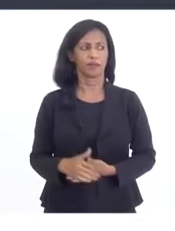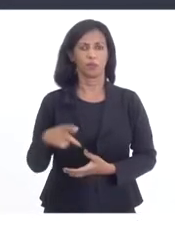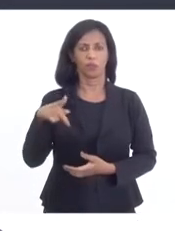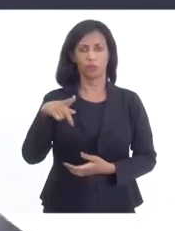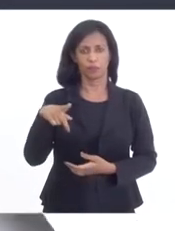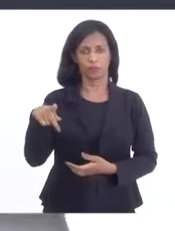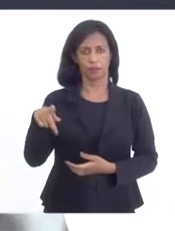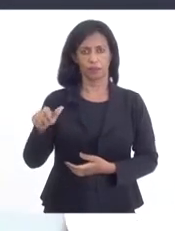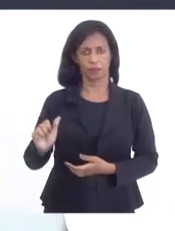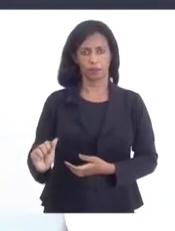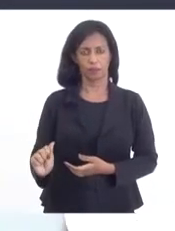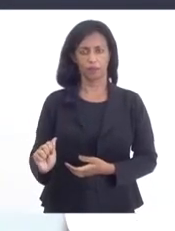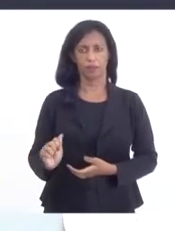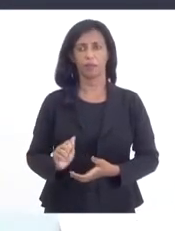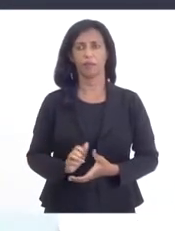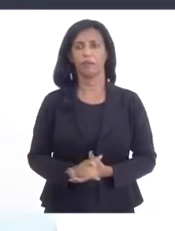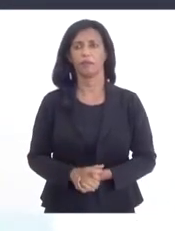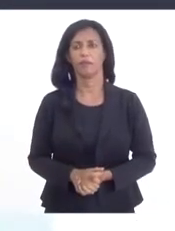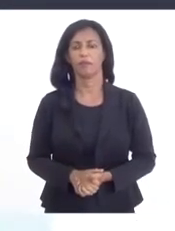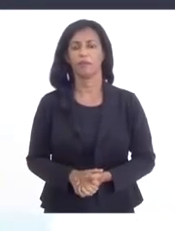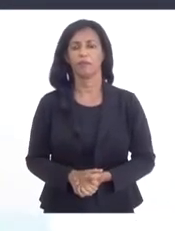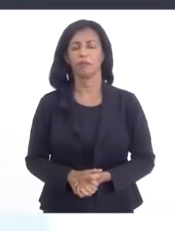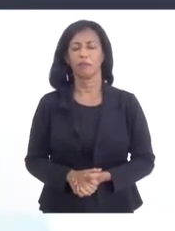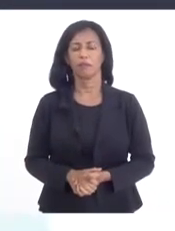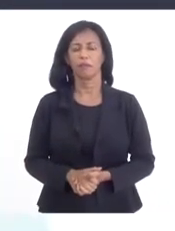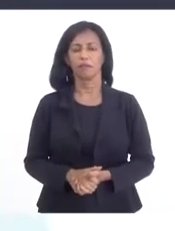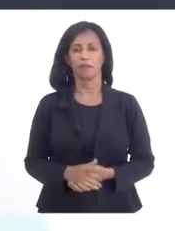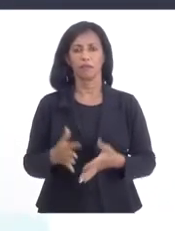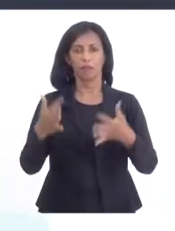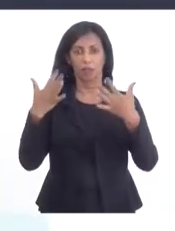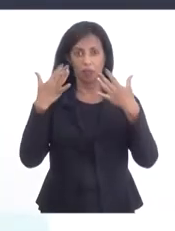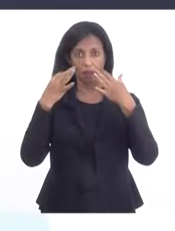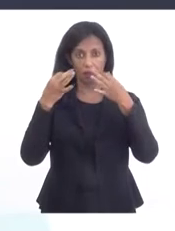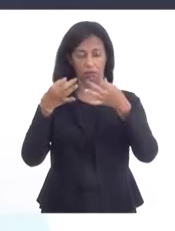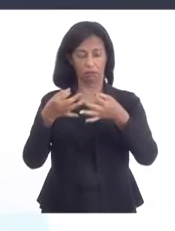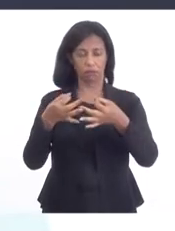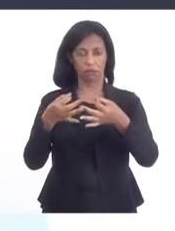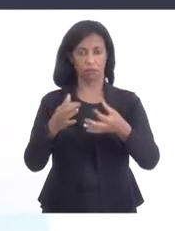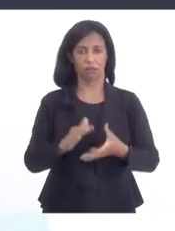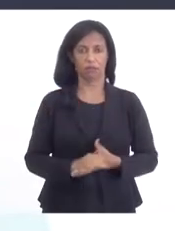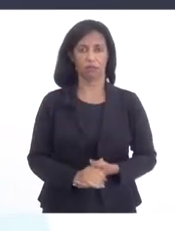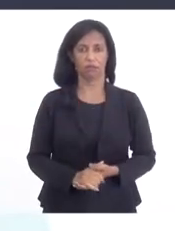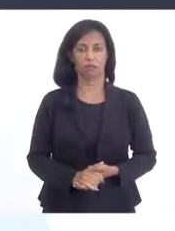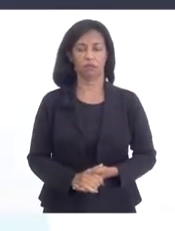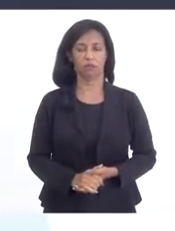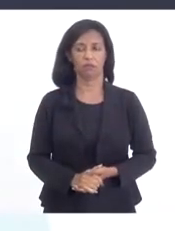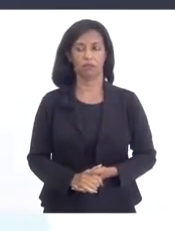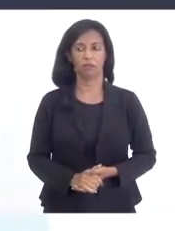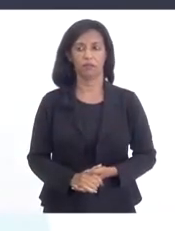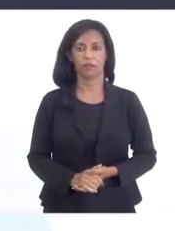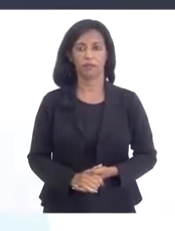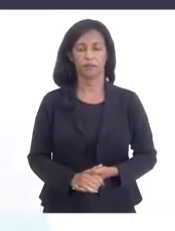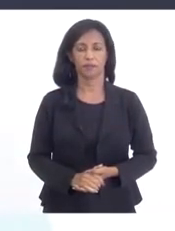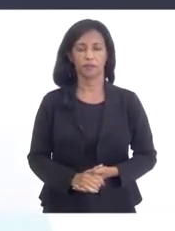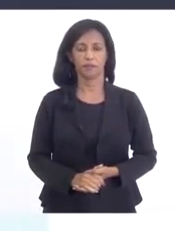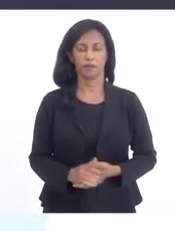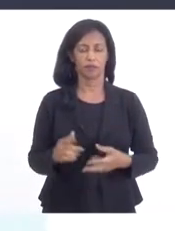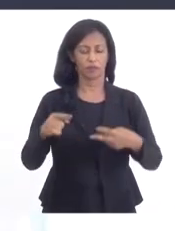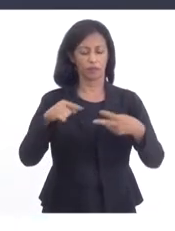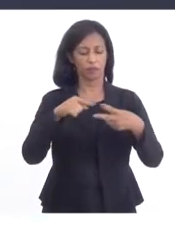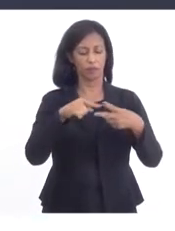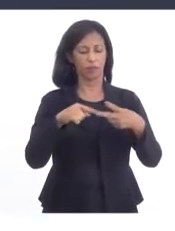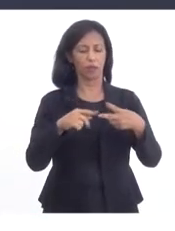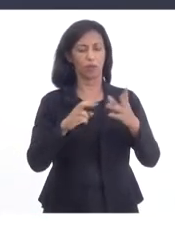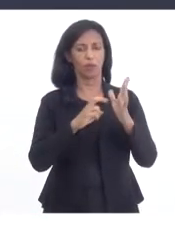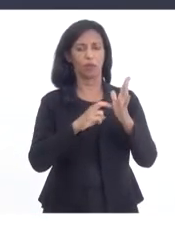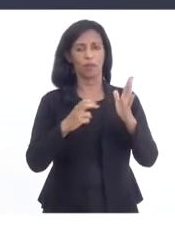PPA, para chamar a atenção, que, sobre duas emendas